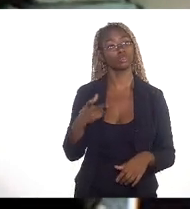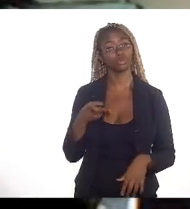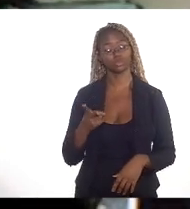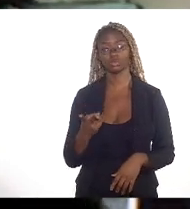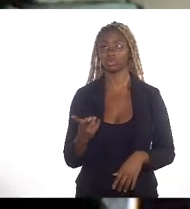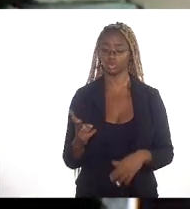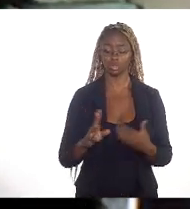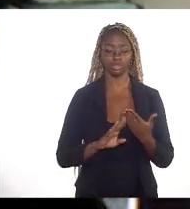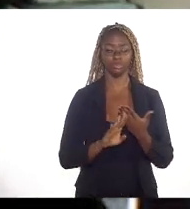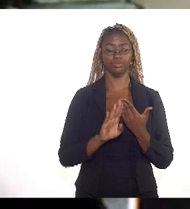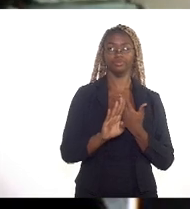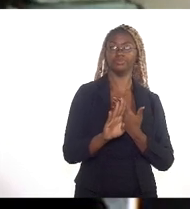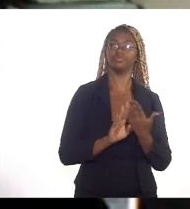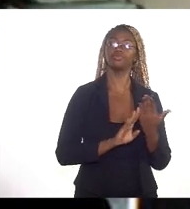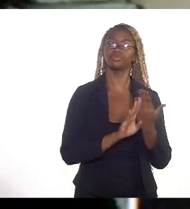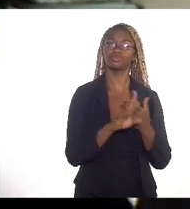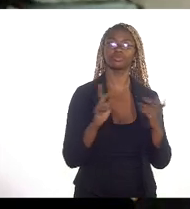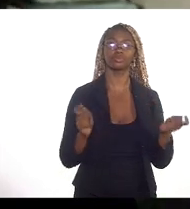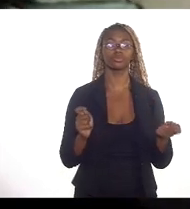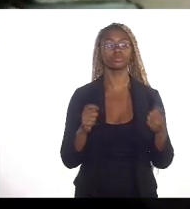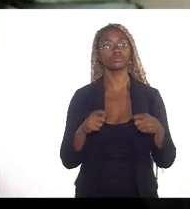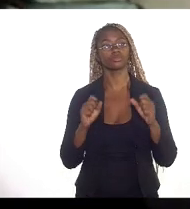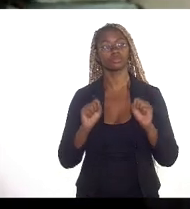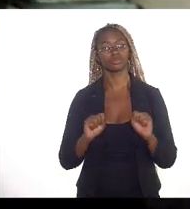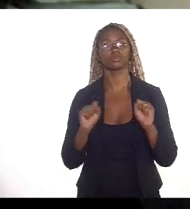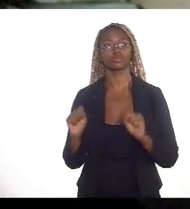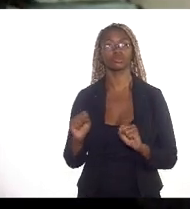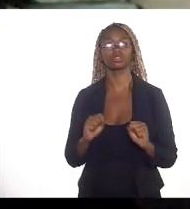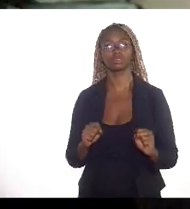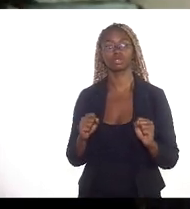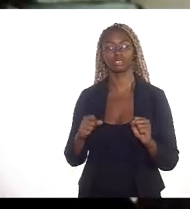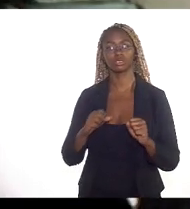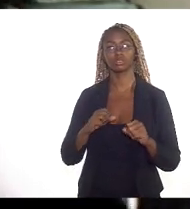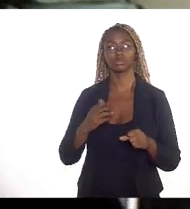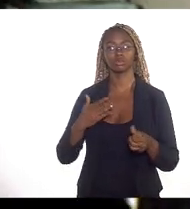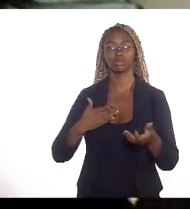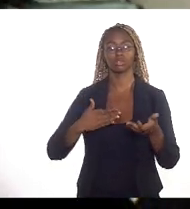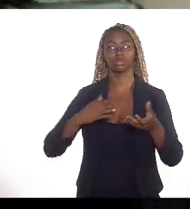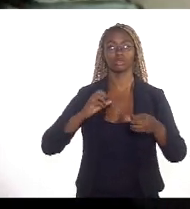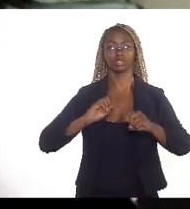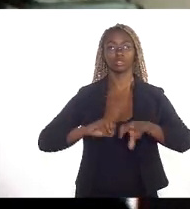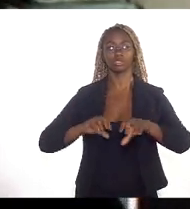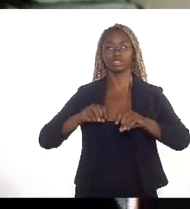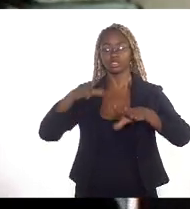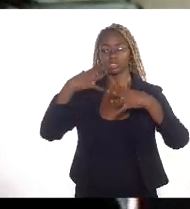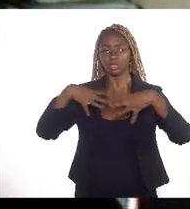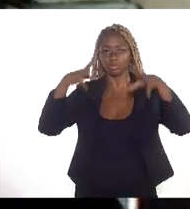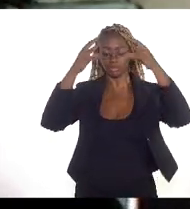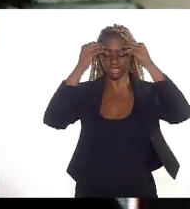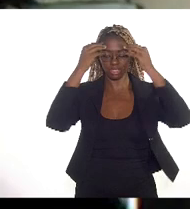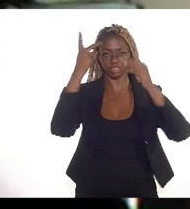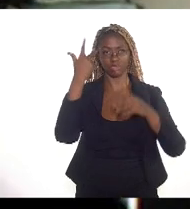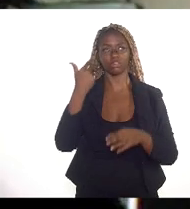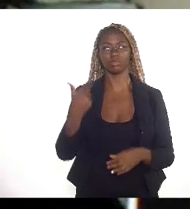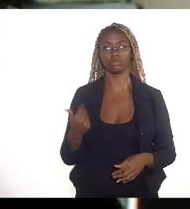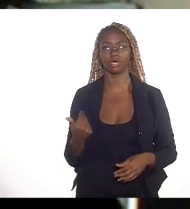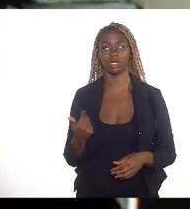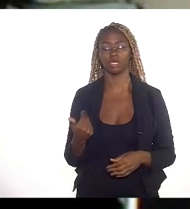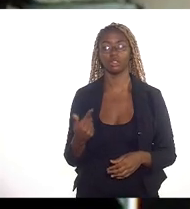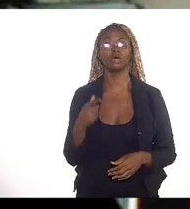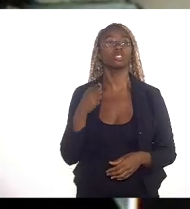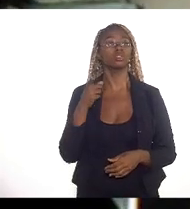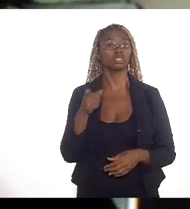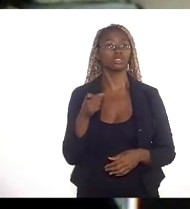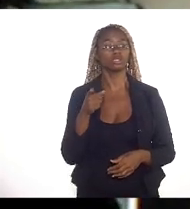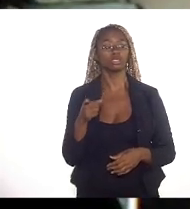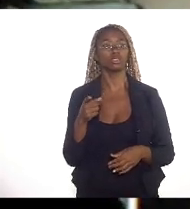continuam excluídos da possibilidade de um processo de ensino-aprendizagem regular, onde, pelo menos, o